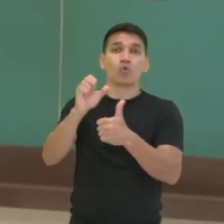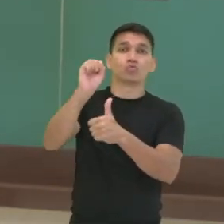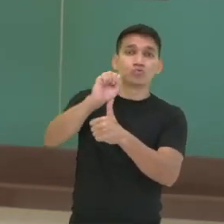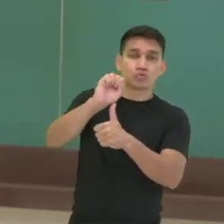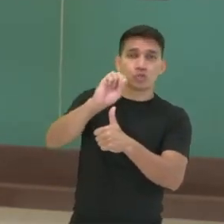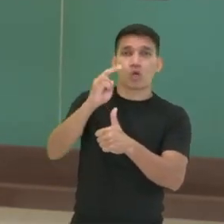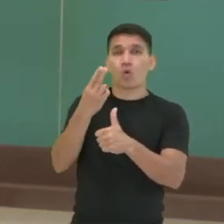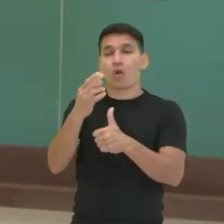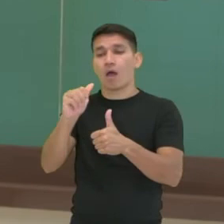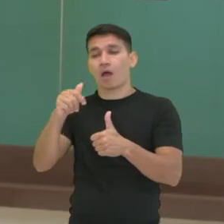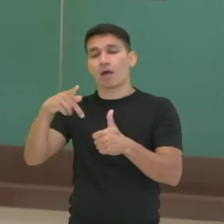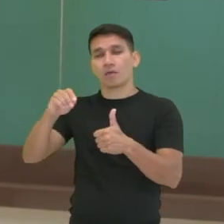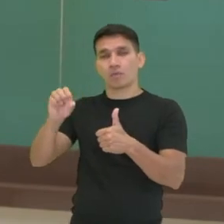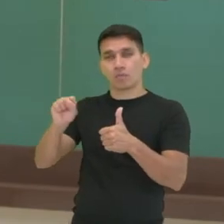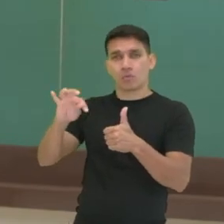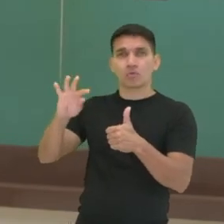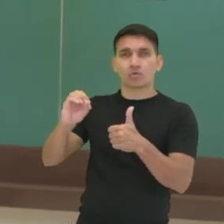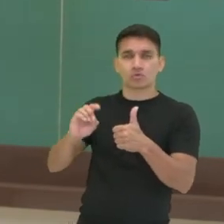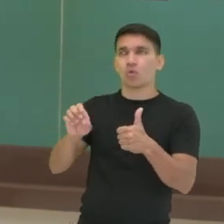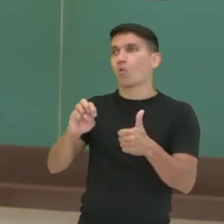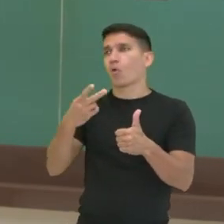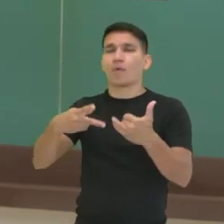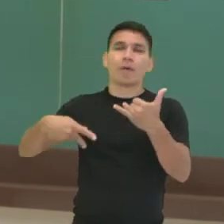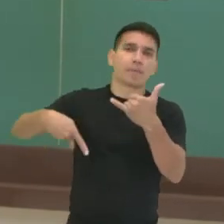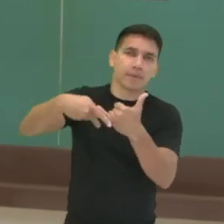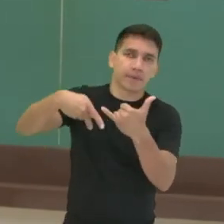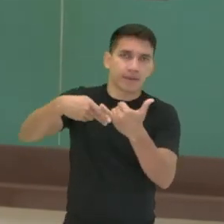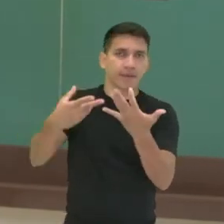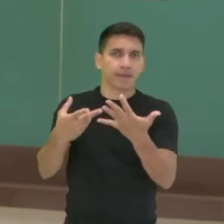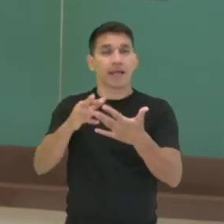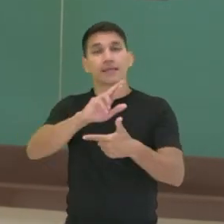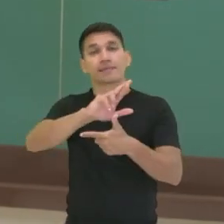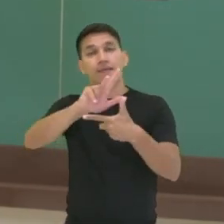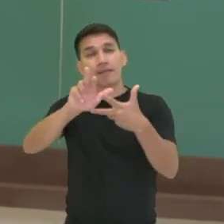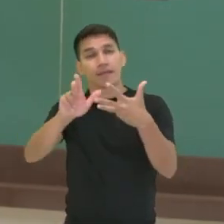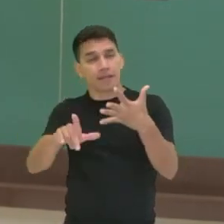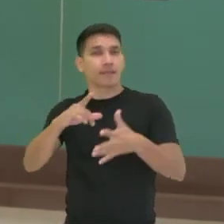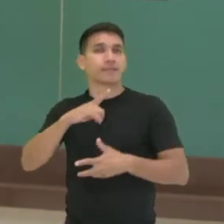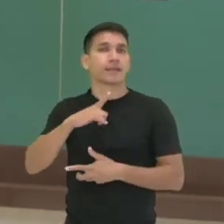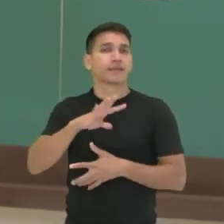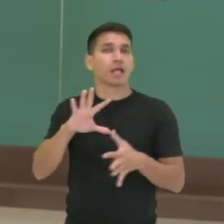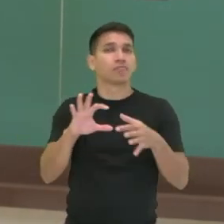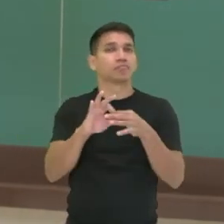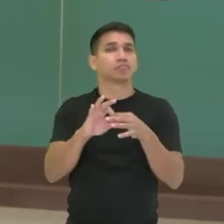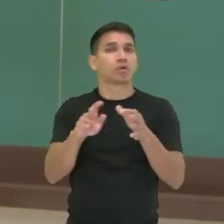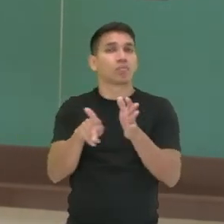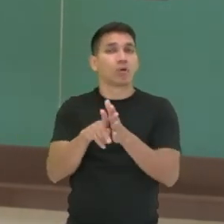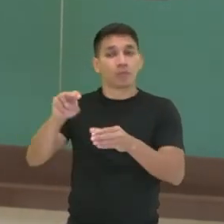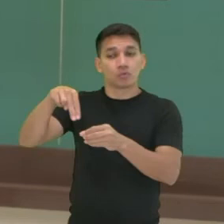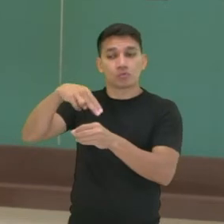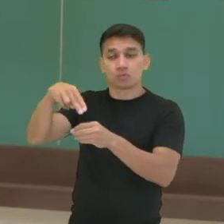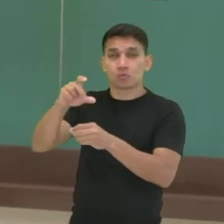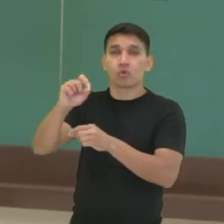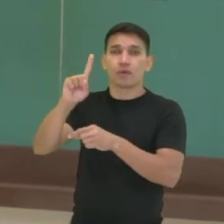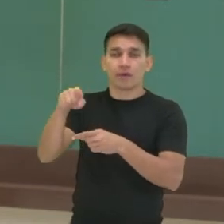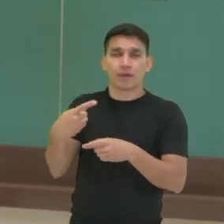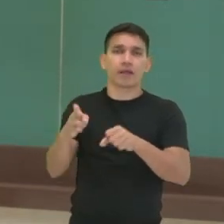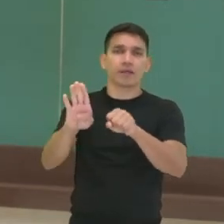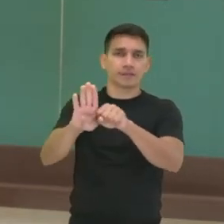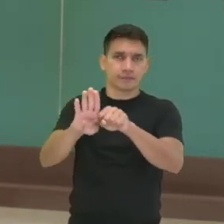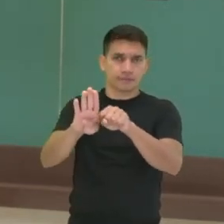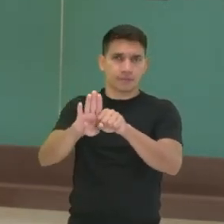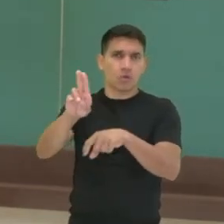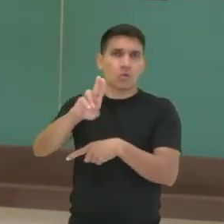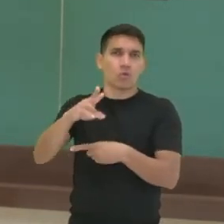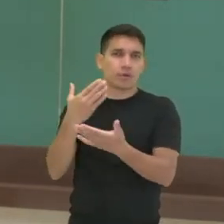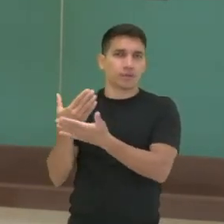aposto, predicativo. Então, estes termos, eles têm como núcleo, excetuando o predicativo,